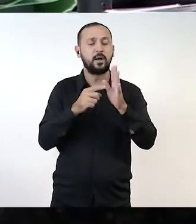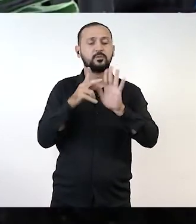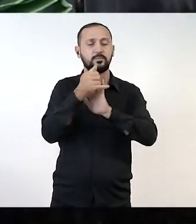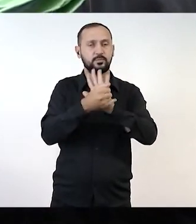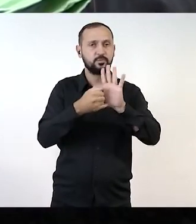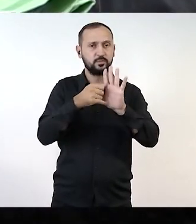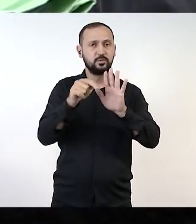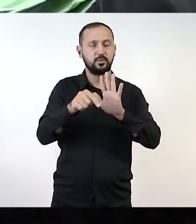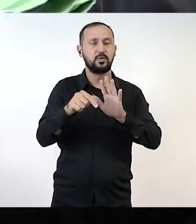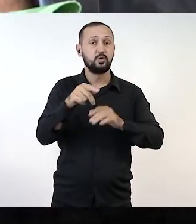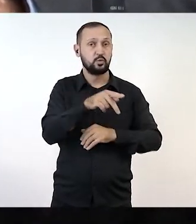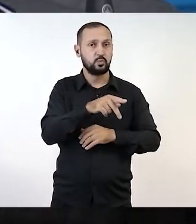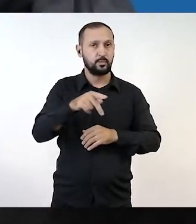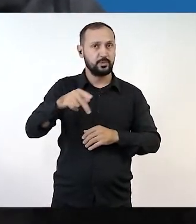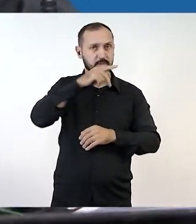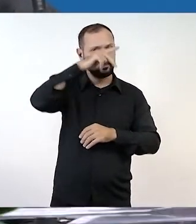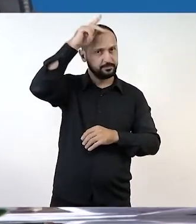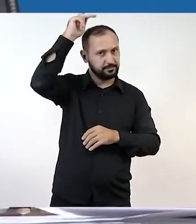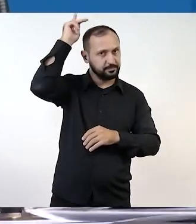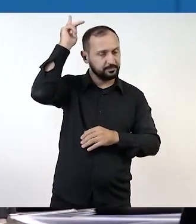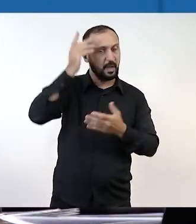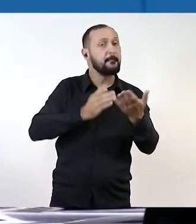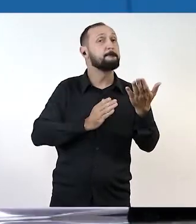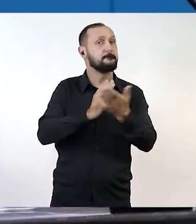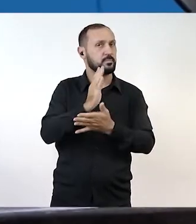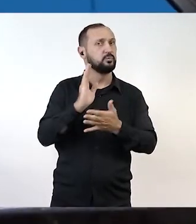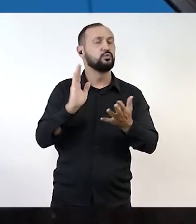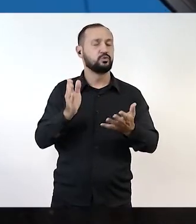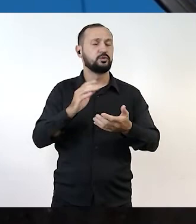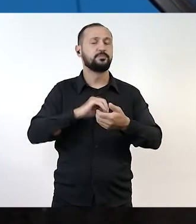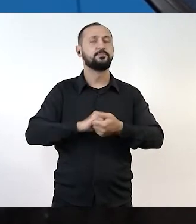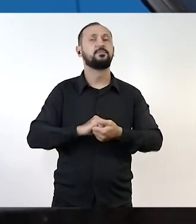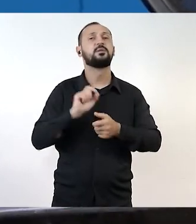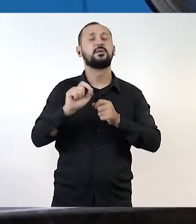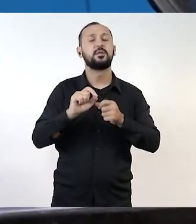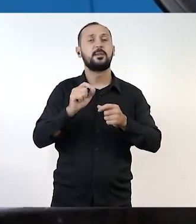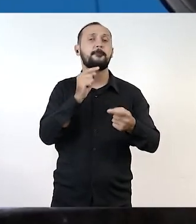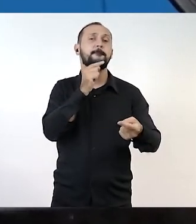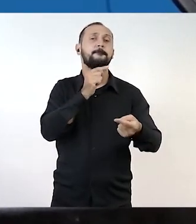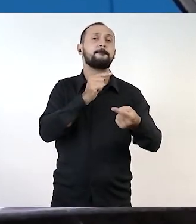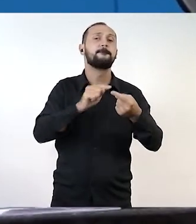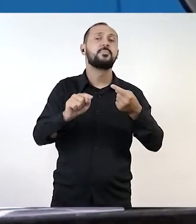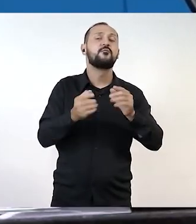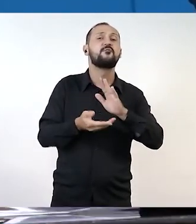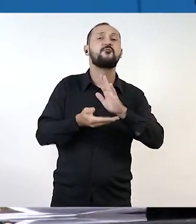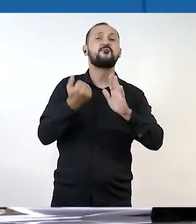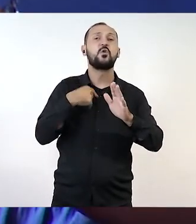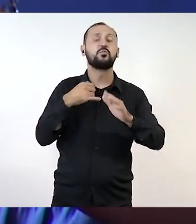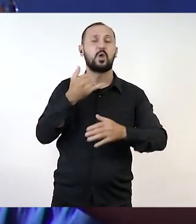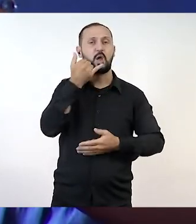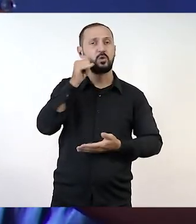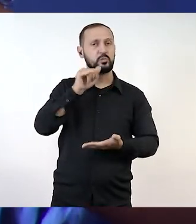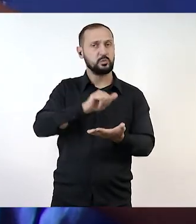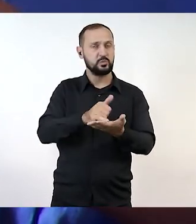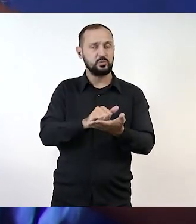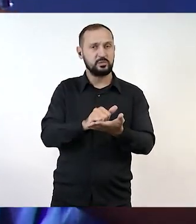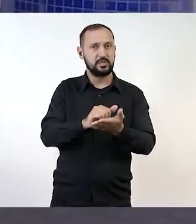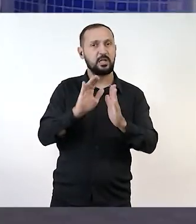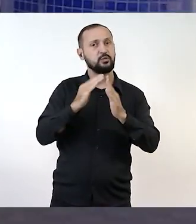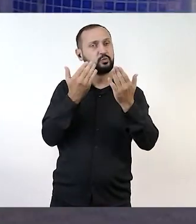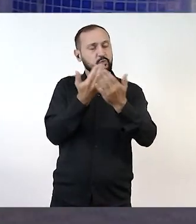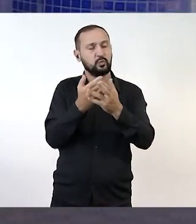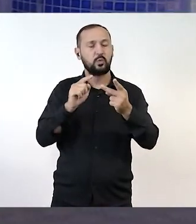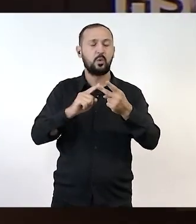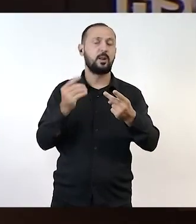eles um de autoria do presidente da Lemes, deputado Paulo Correia, do PSDB, que revoga a proibição do uso de celulares em escolas,